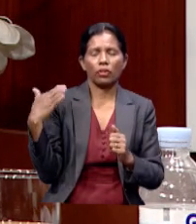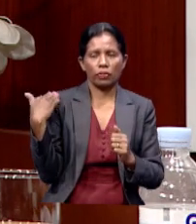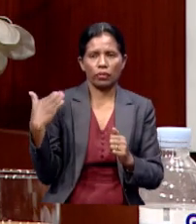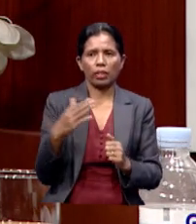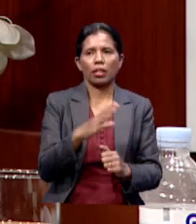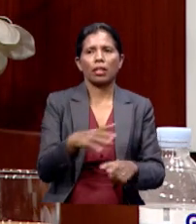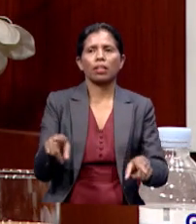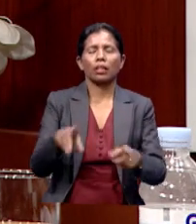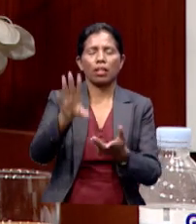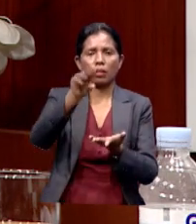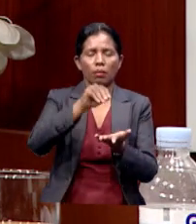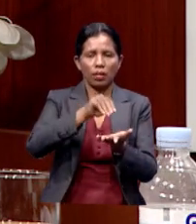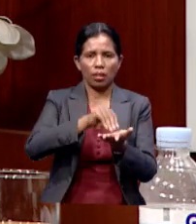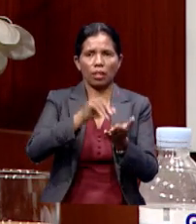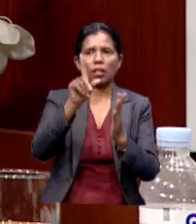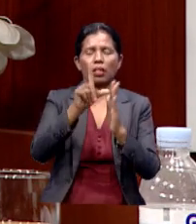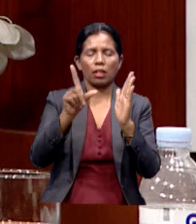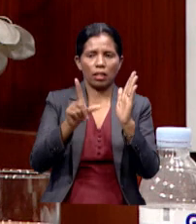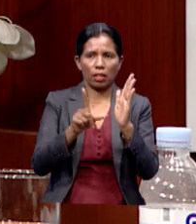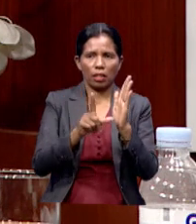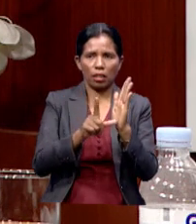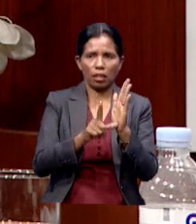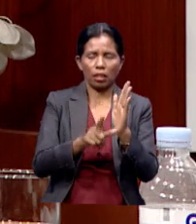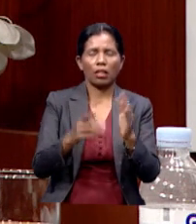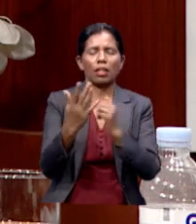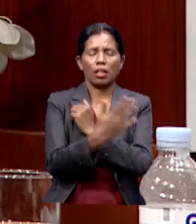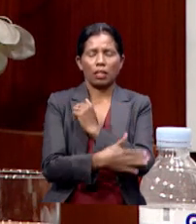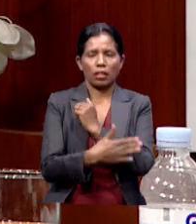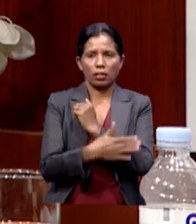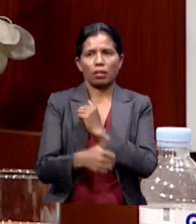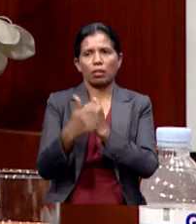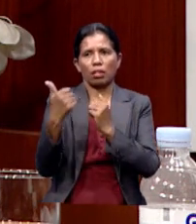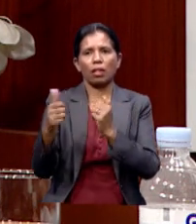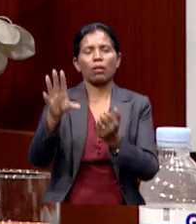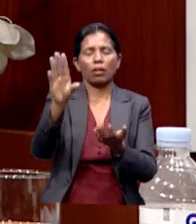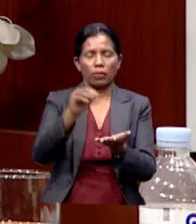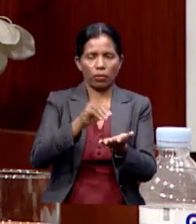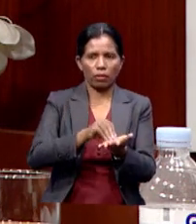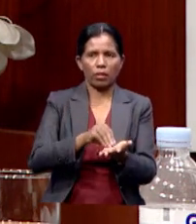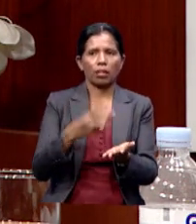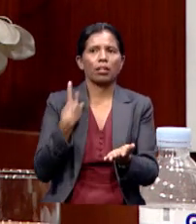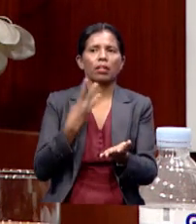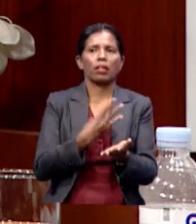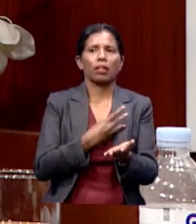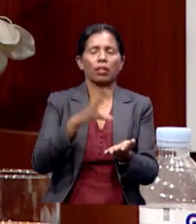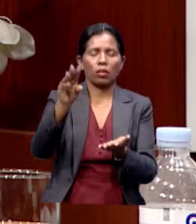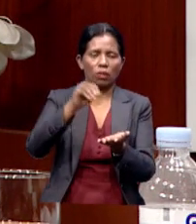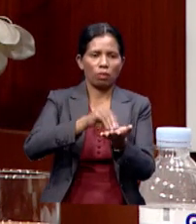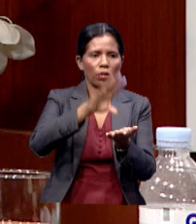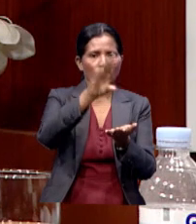tiona leis, não é? Vai bem, né? Raíssa na Europa, foi agora que adopta. Mas ele copy-paste não.